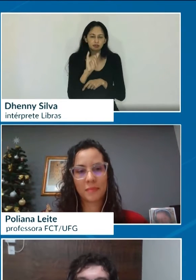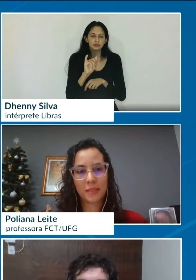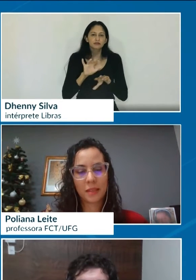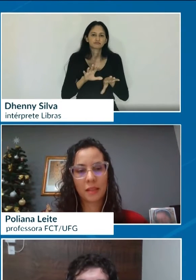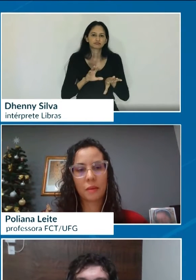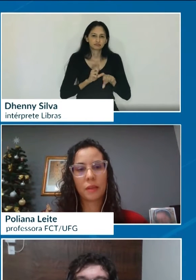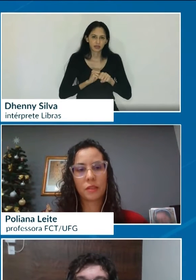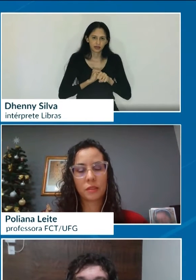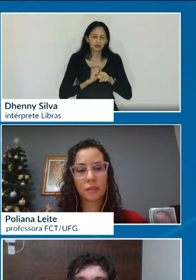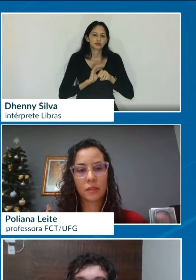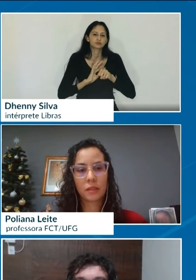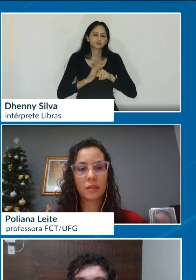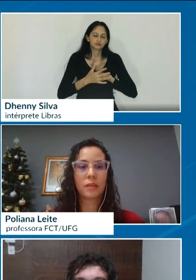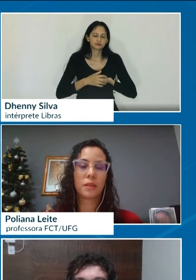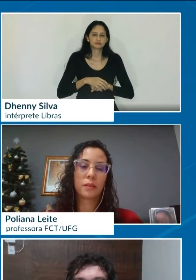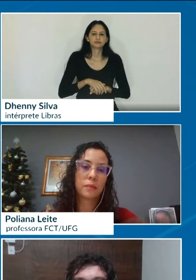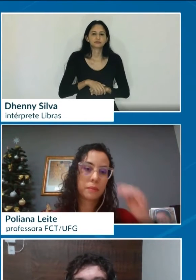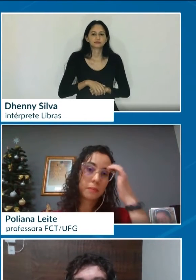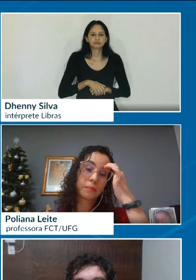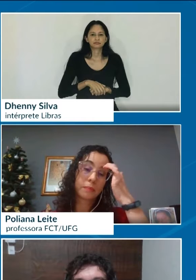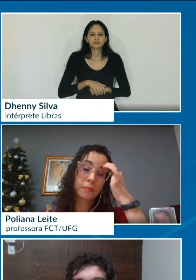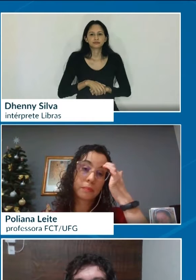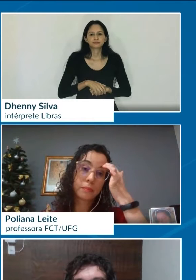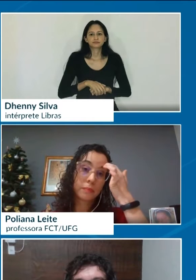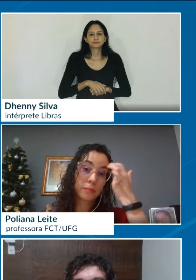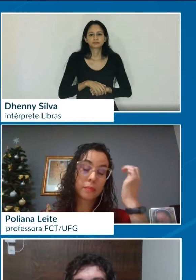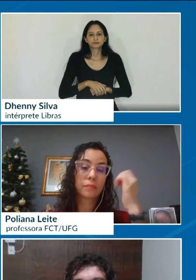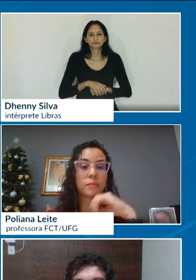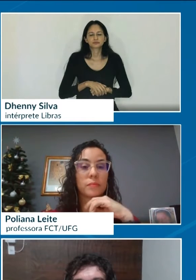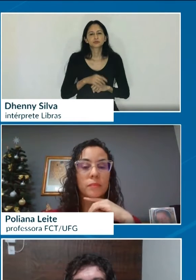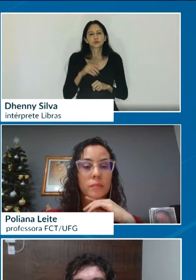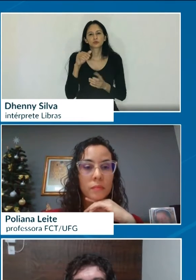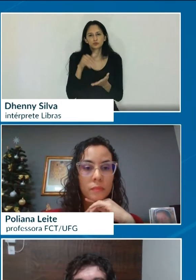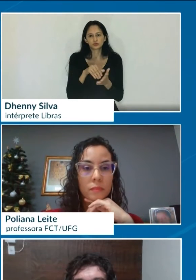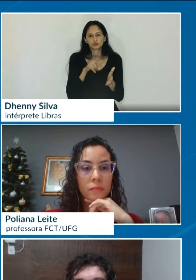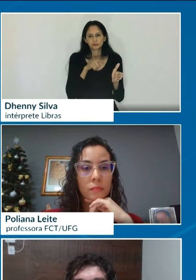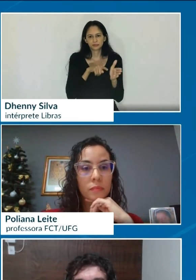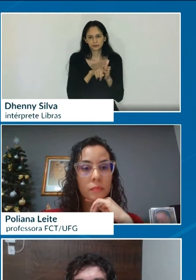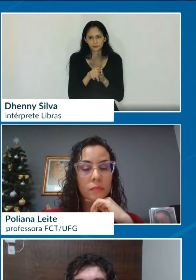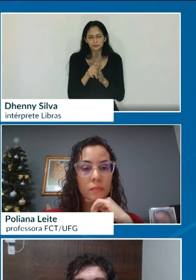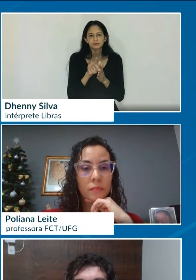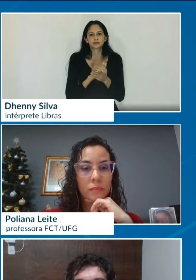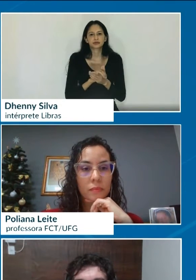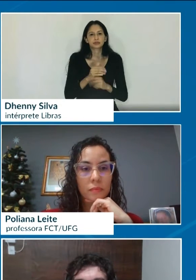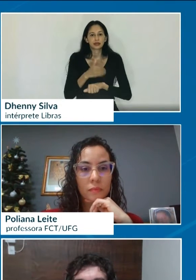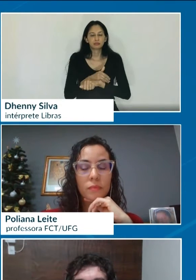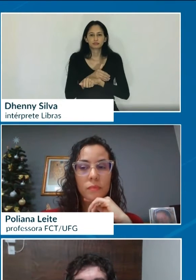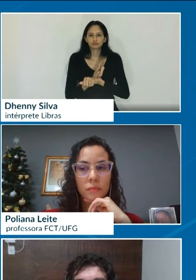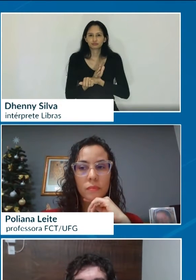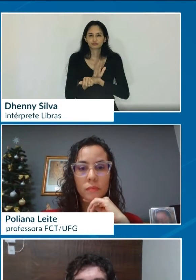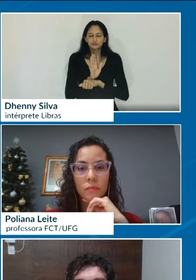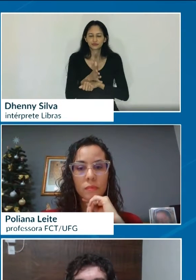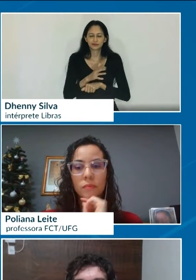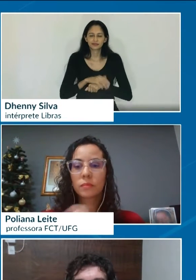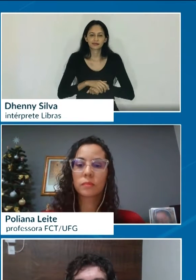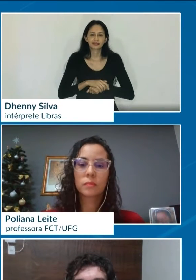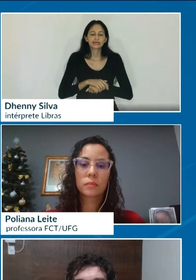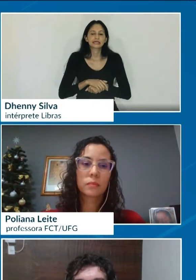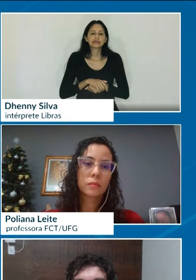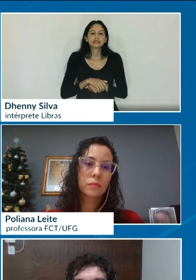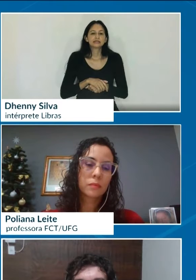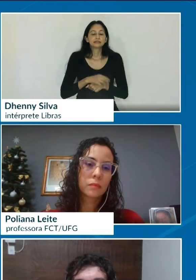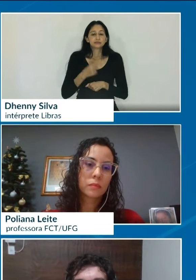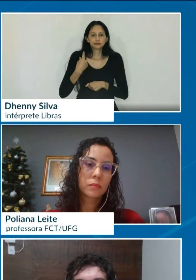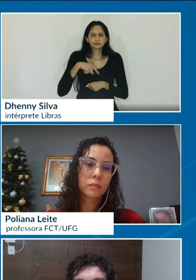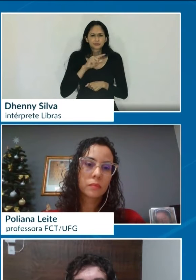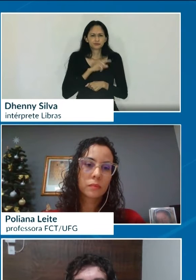né? Exatamente. E já indo já para uma última pergunta, né? O nosso tempo já está se esgotando. A gente consegue